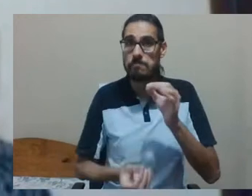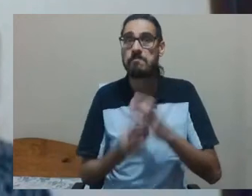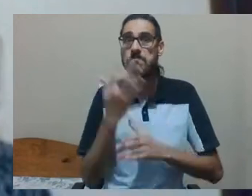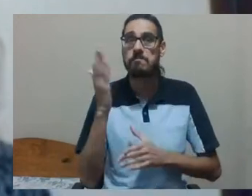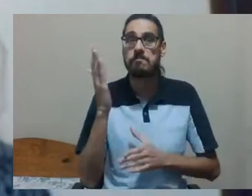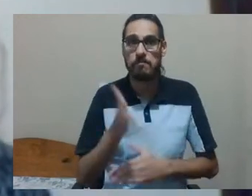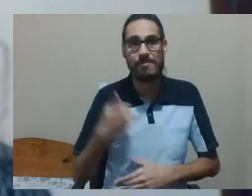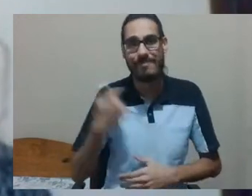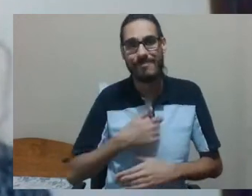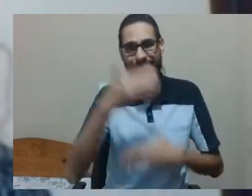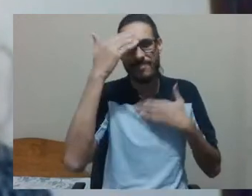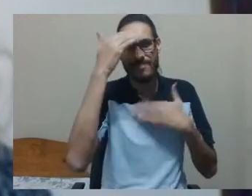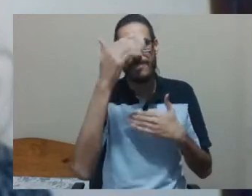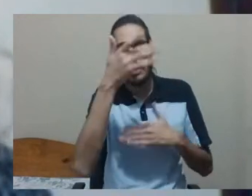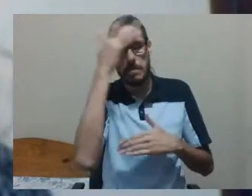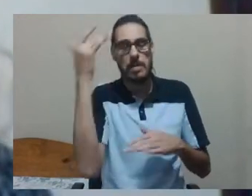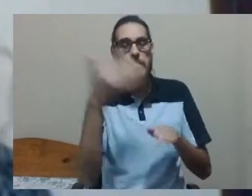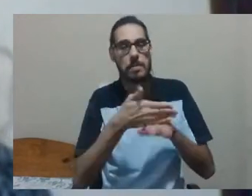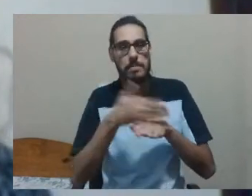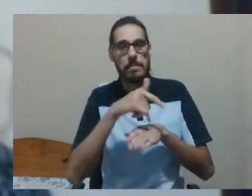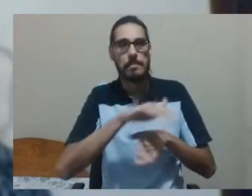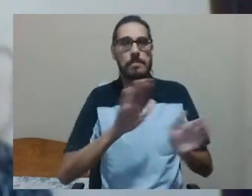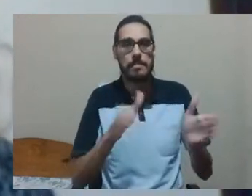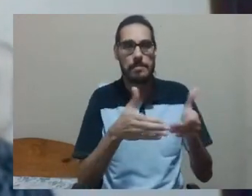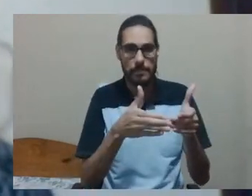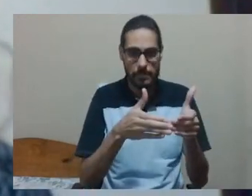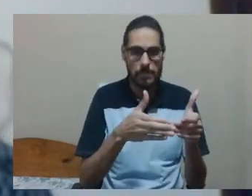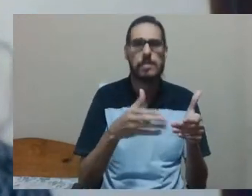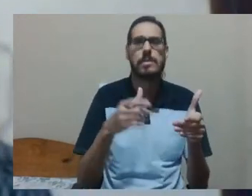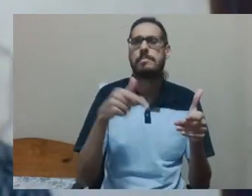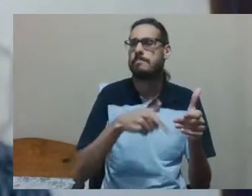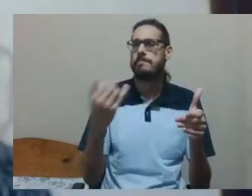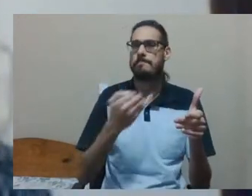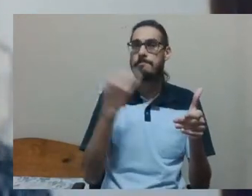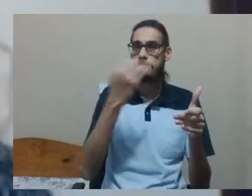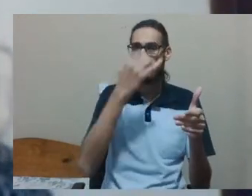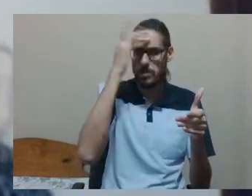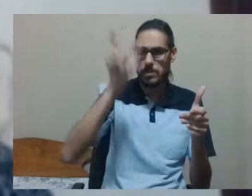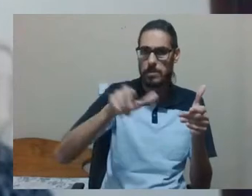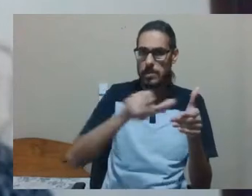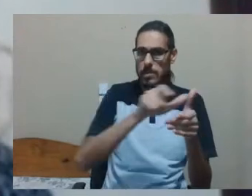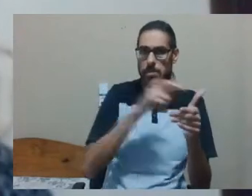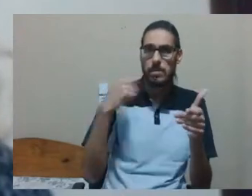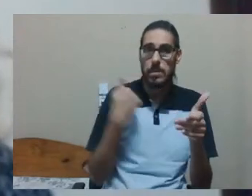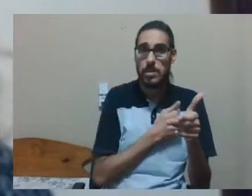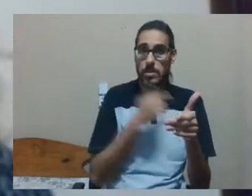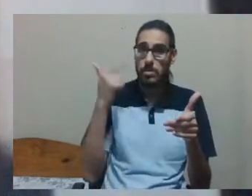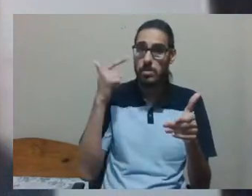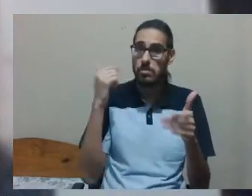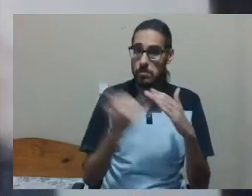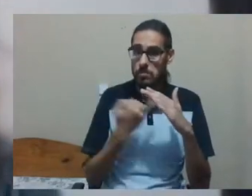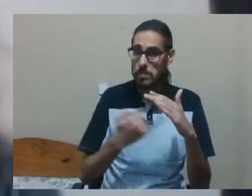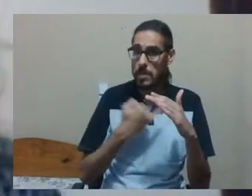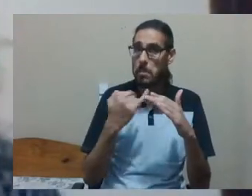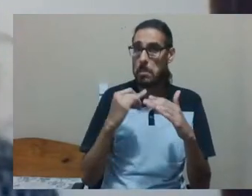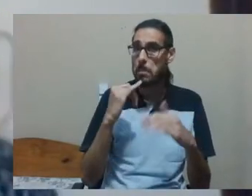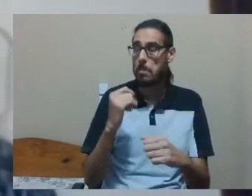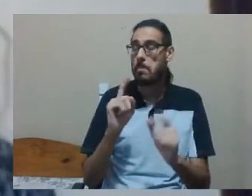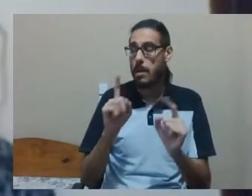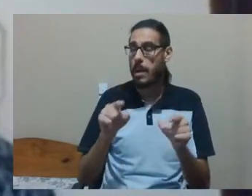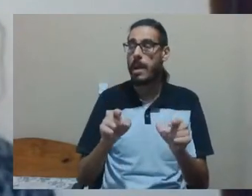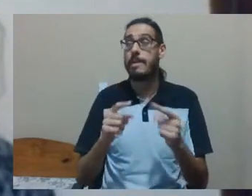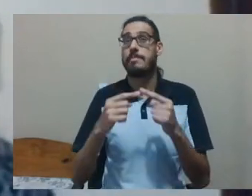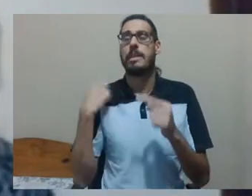todos aqueles que participam da mesma, são muito importantes para a nossa instituição. Nós